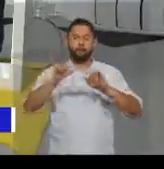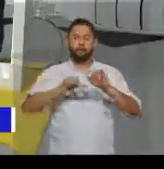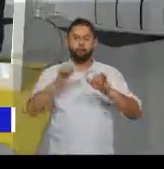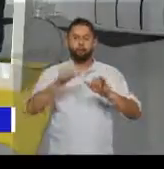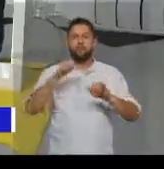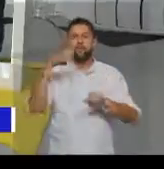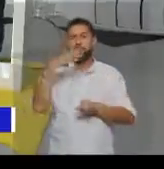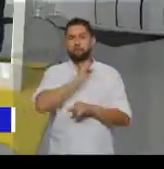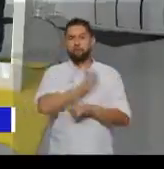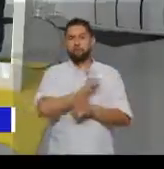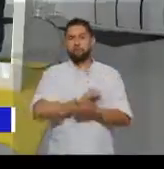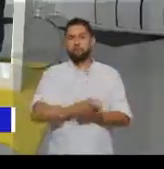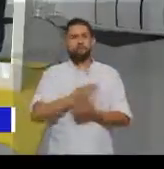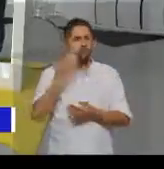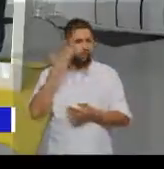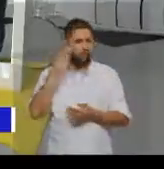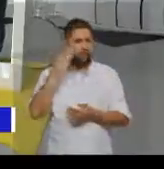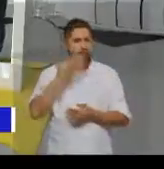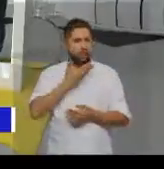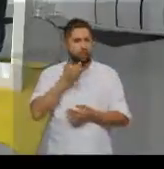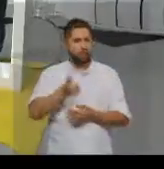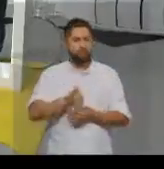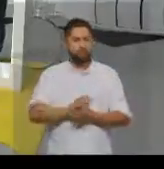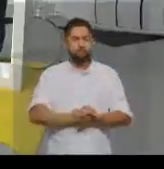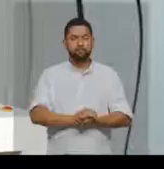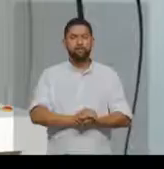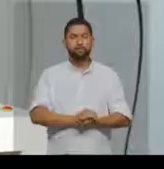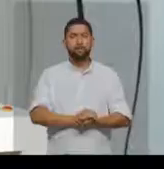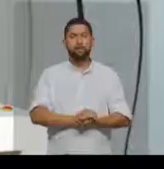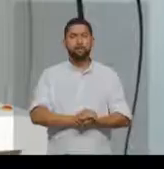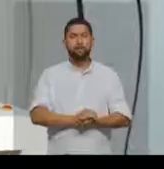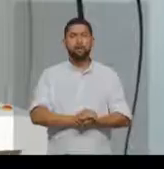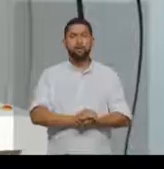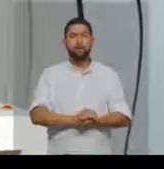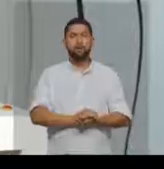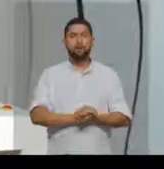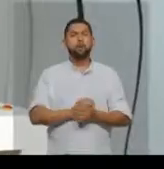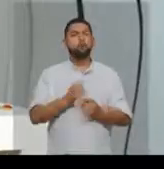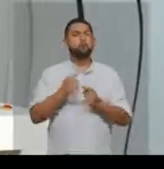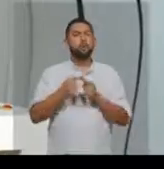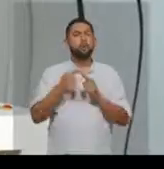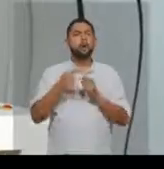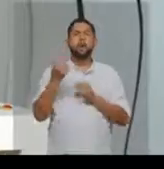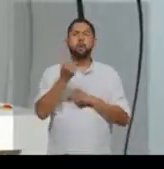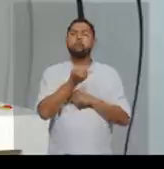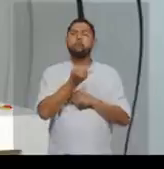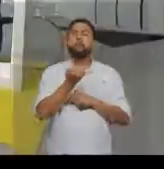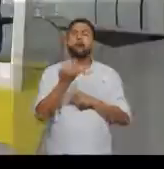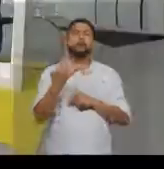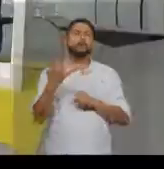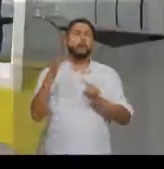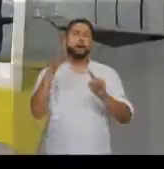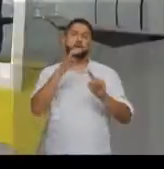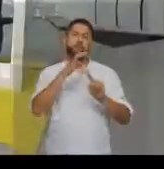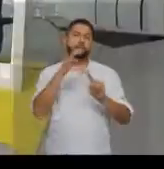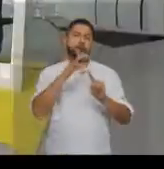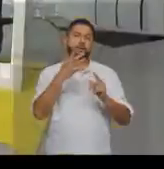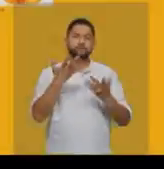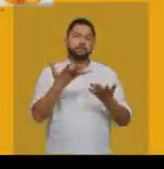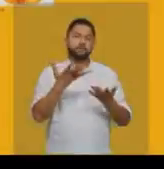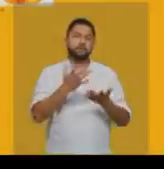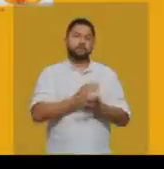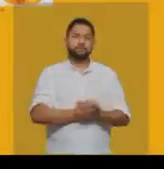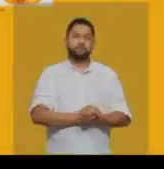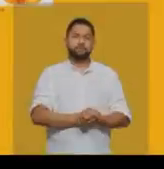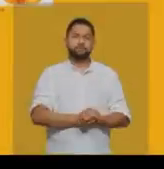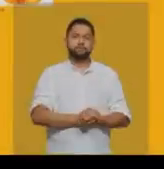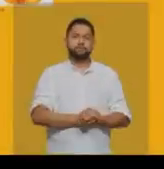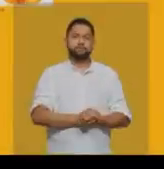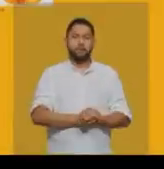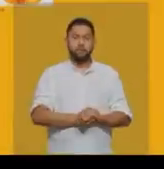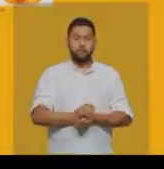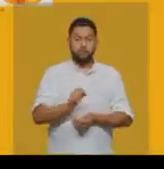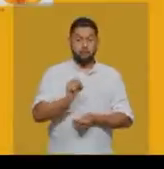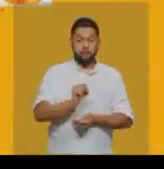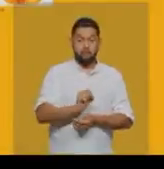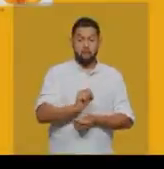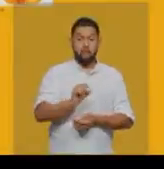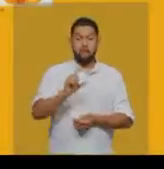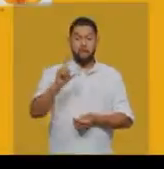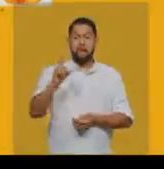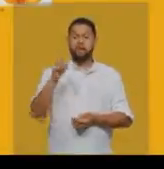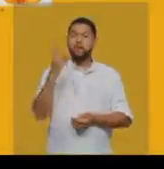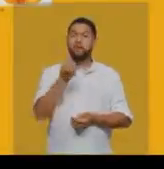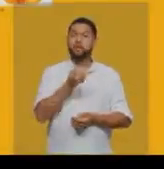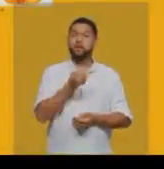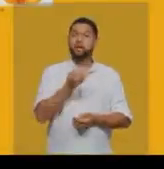entender um pouquinho sobre isso? Então, como que a concentração vai afetar ali, então, a reação? Então, quando eu aumento a concentração,